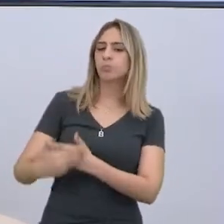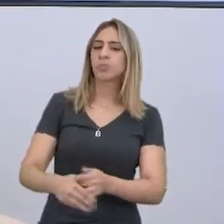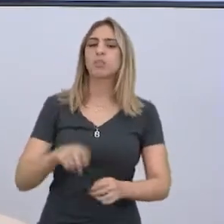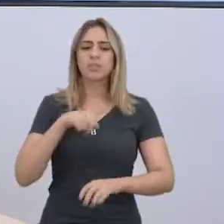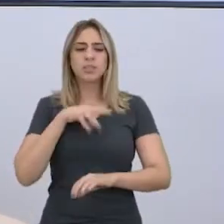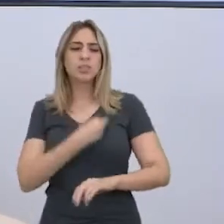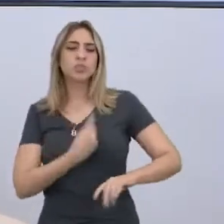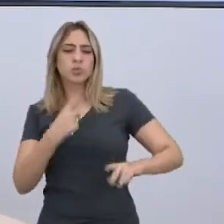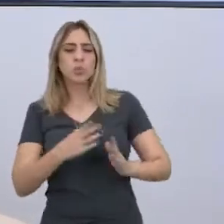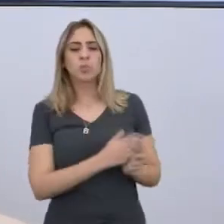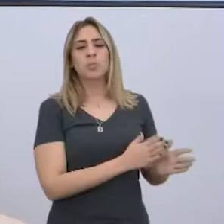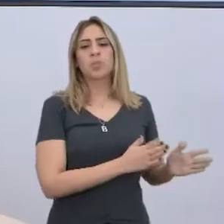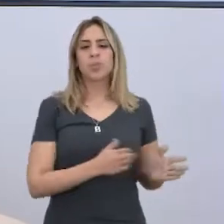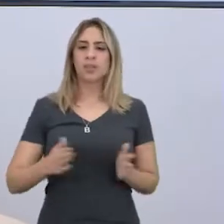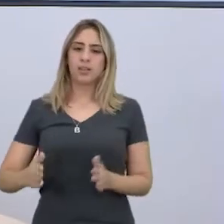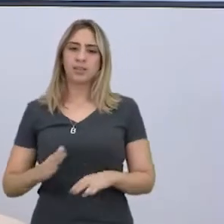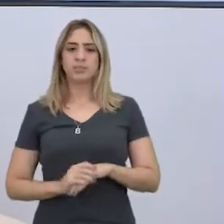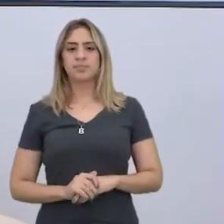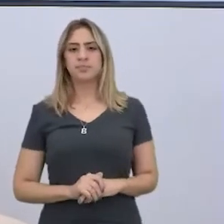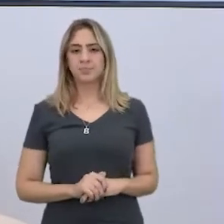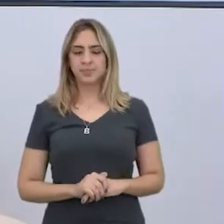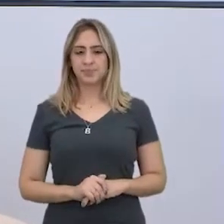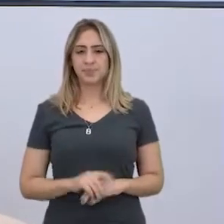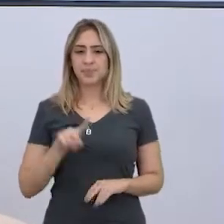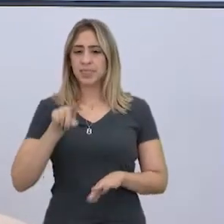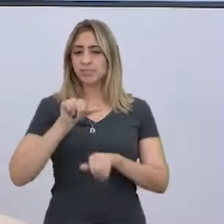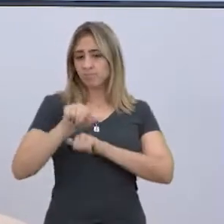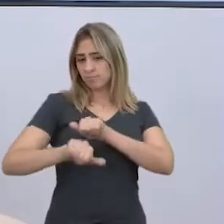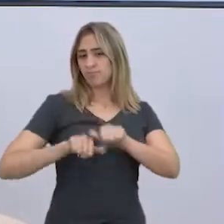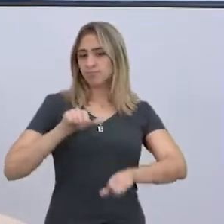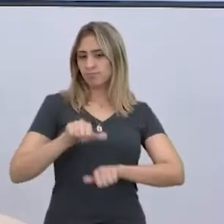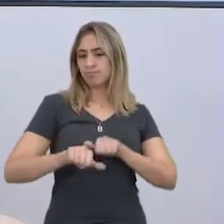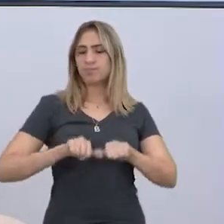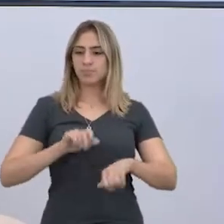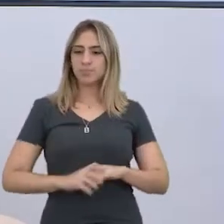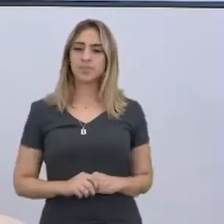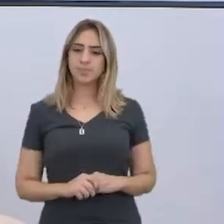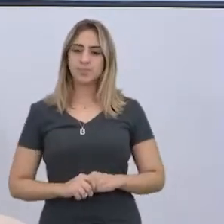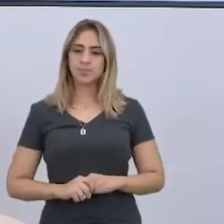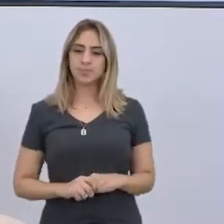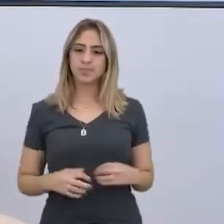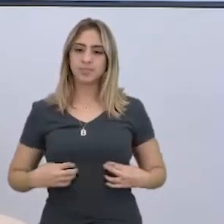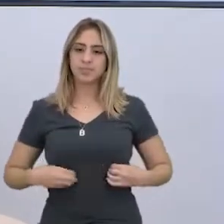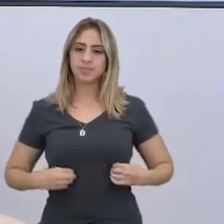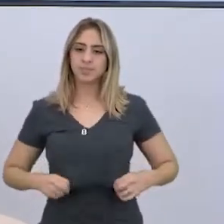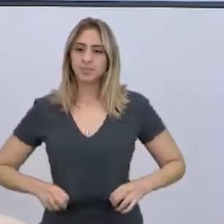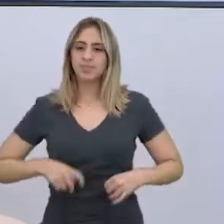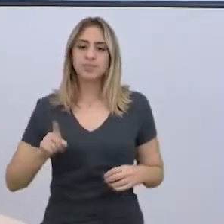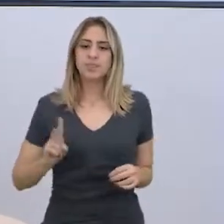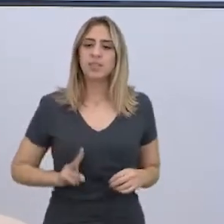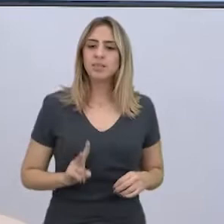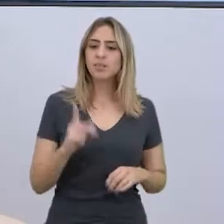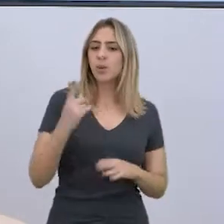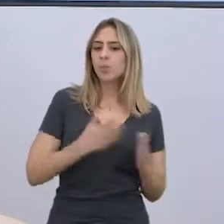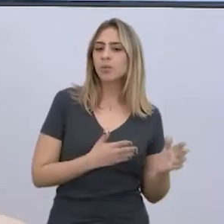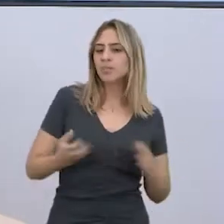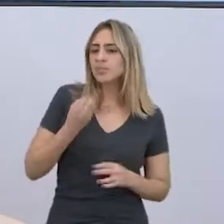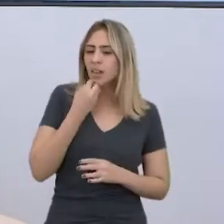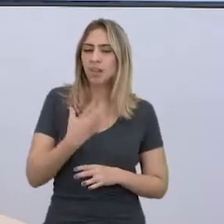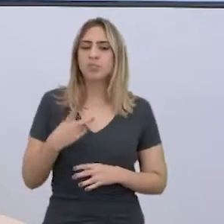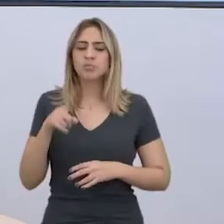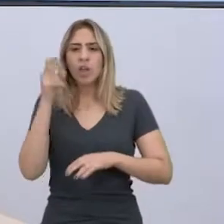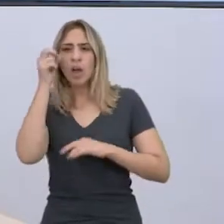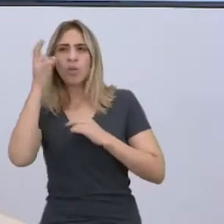existe um processo por trás dessas mudanças. Nem sempre é pelo processo, como eu falei para vocês,